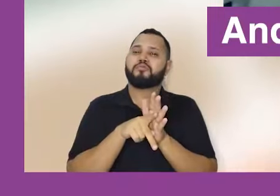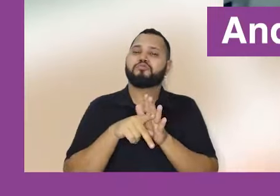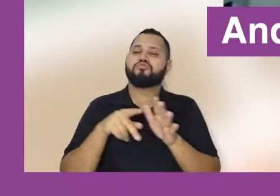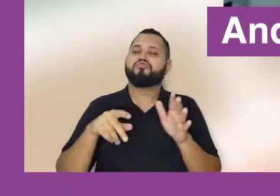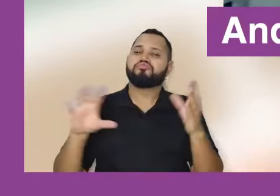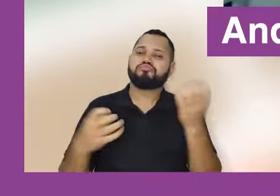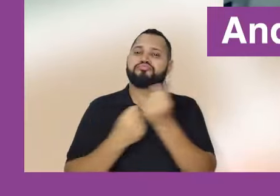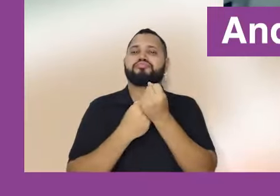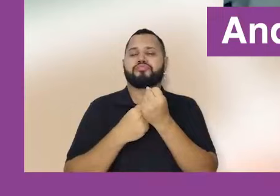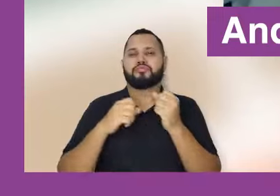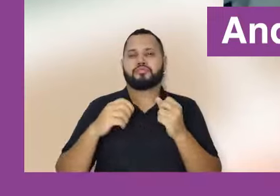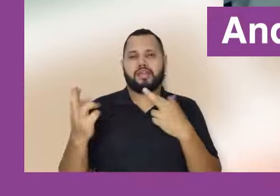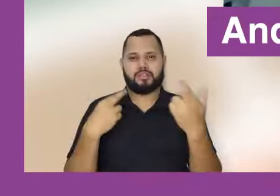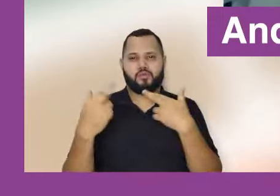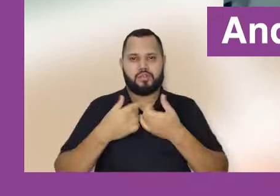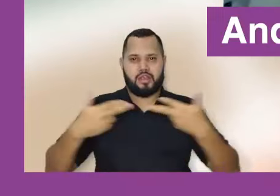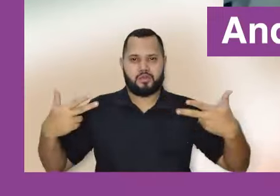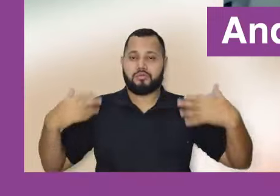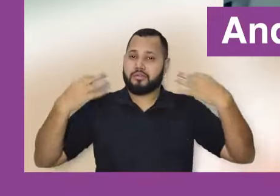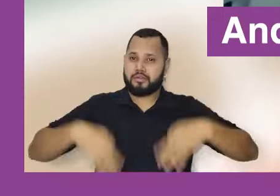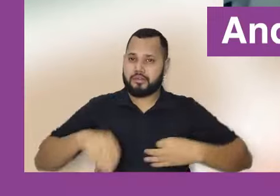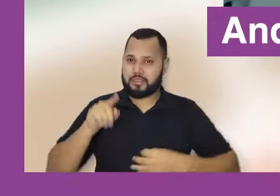faz realmente sustentar o resultado né